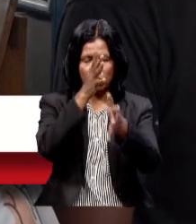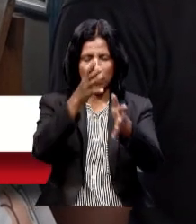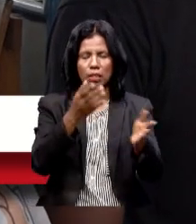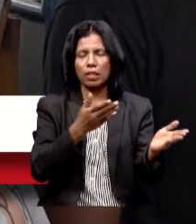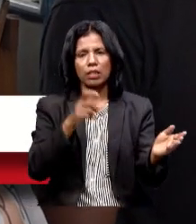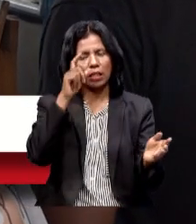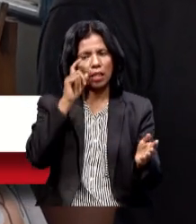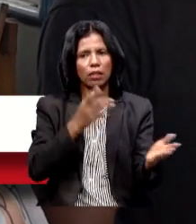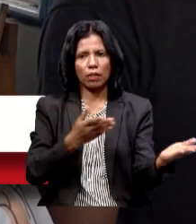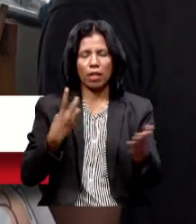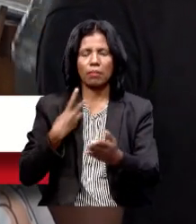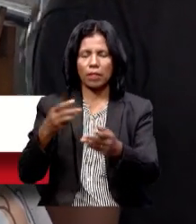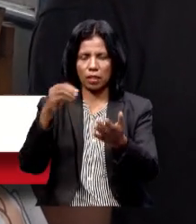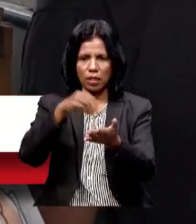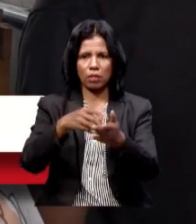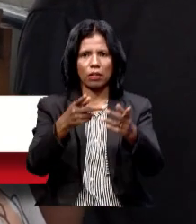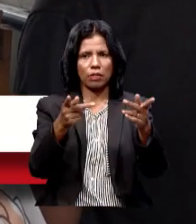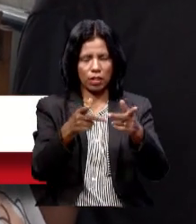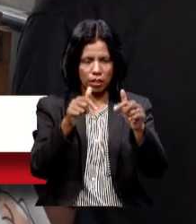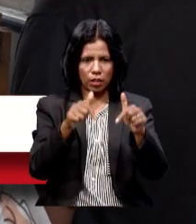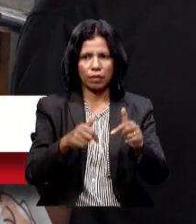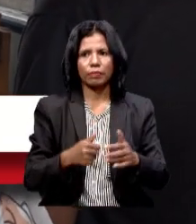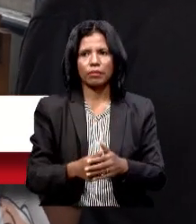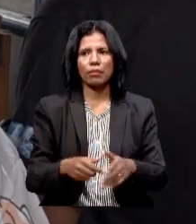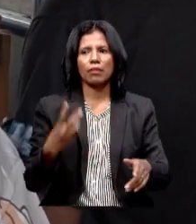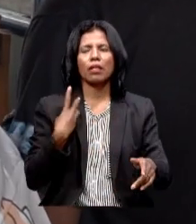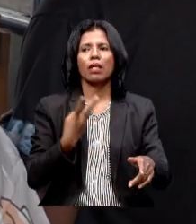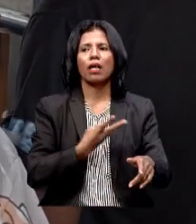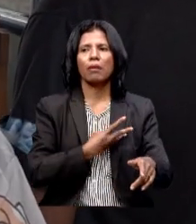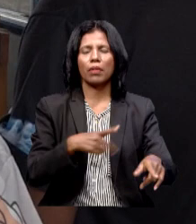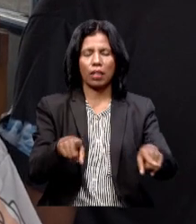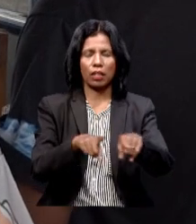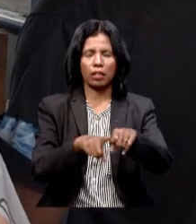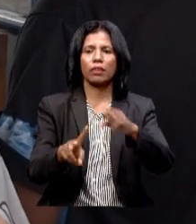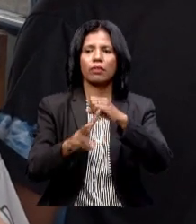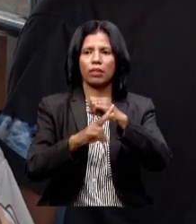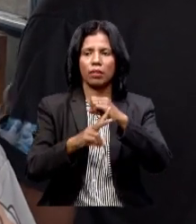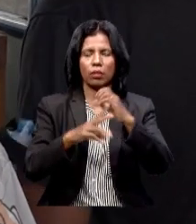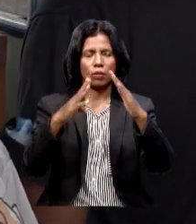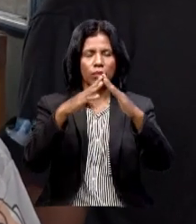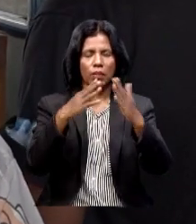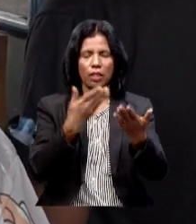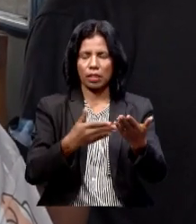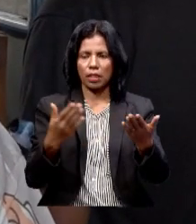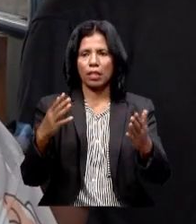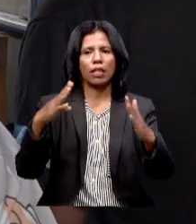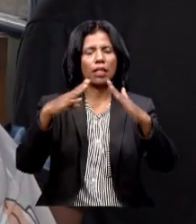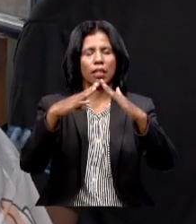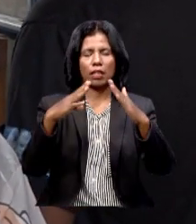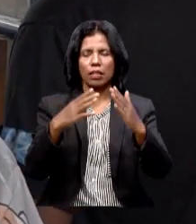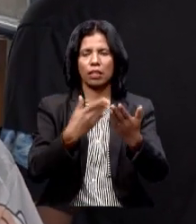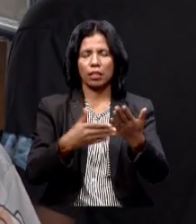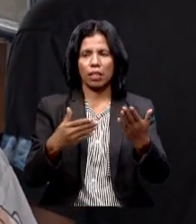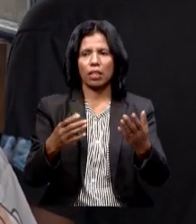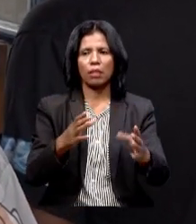dene asan ami mak bitima be uma be sasan ahi han ho tu henba sai